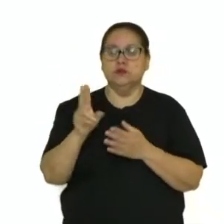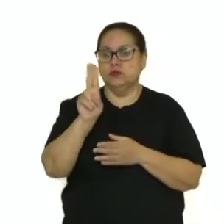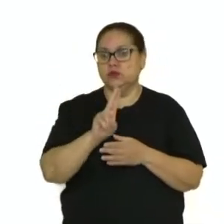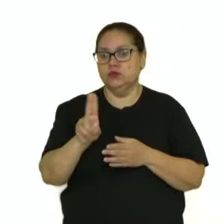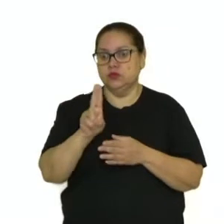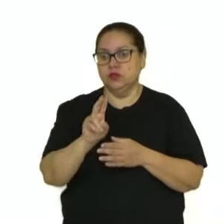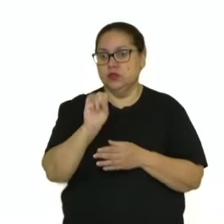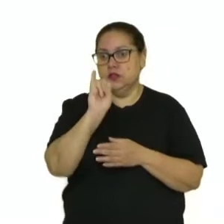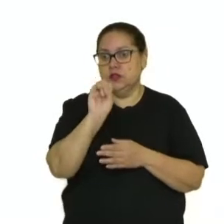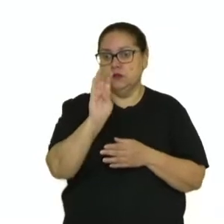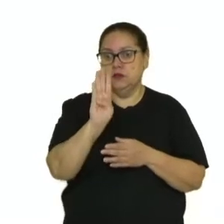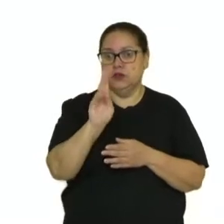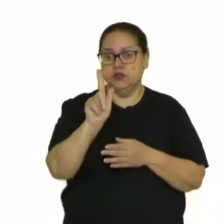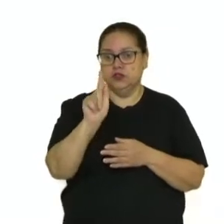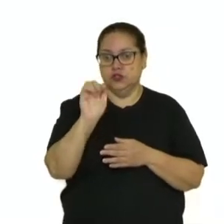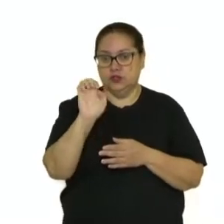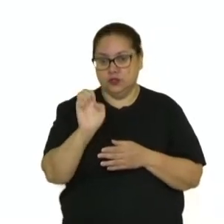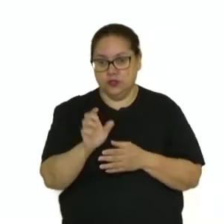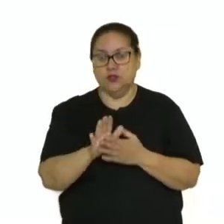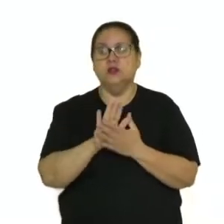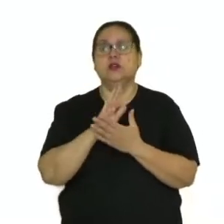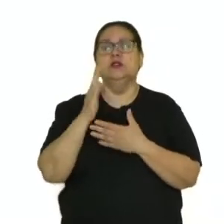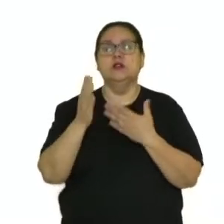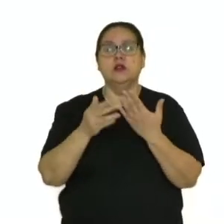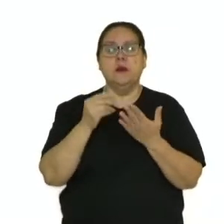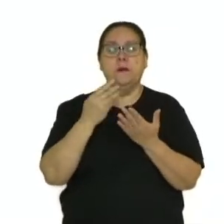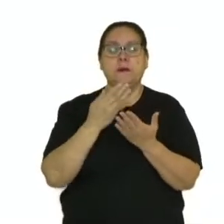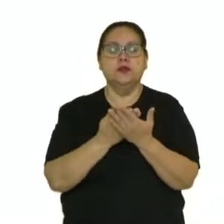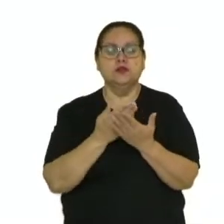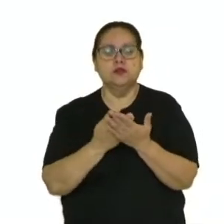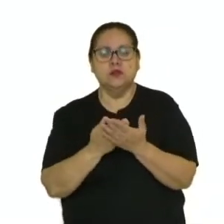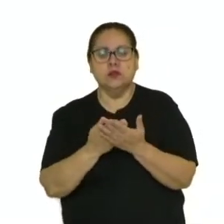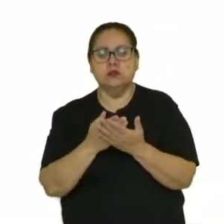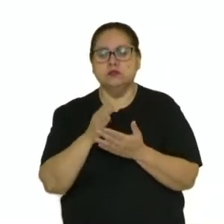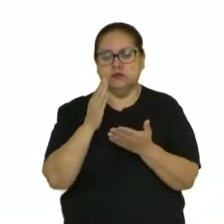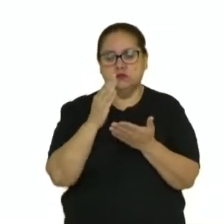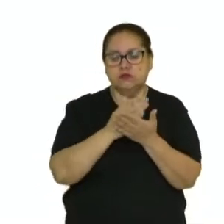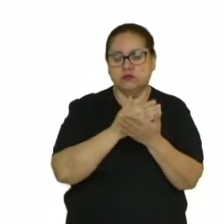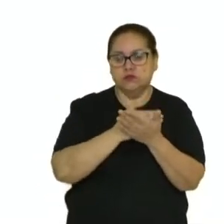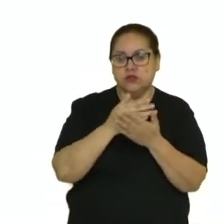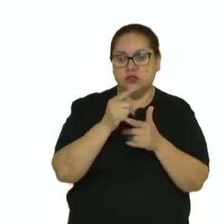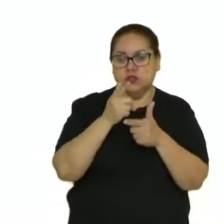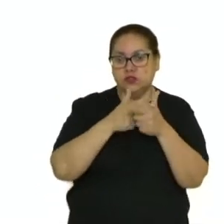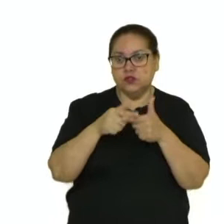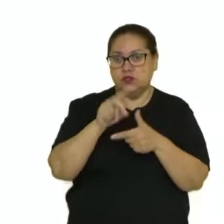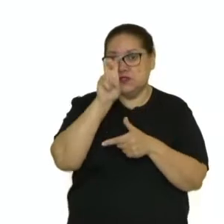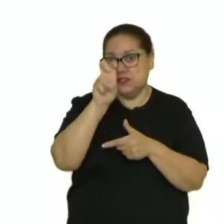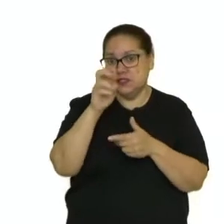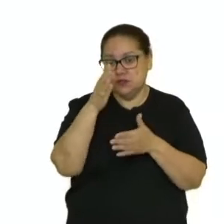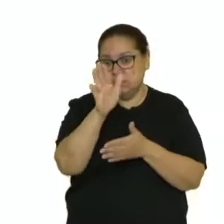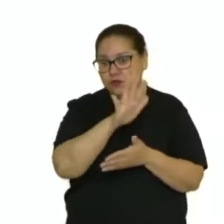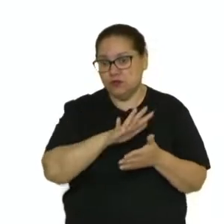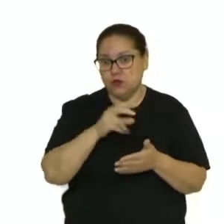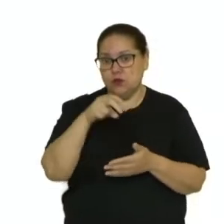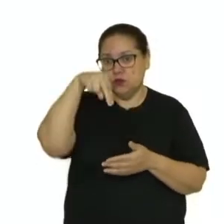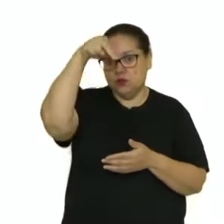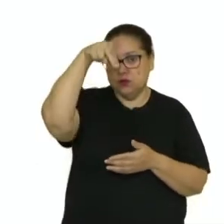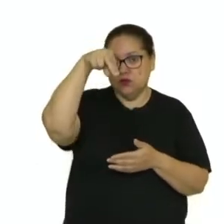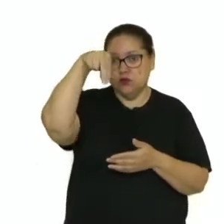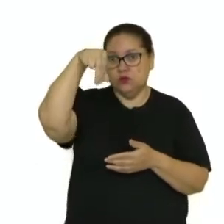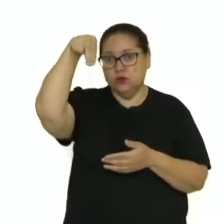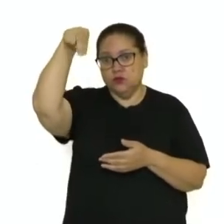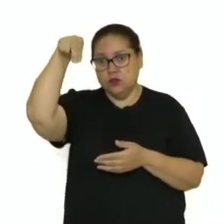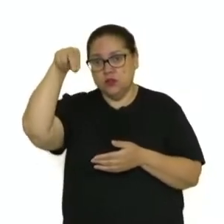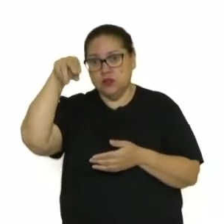pelo IBGE, o Instituto Brasileiro de Geografia e Estatística, dividindo o Brasil em 5 regiões, né, que é o Norte, o